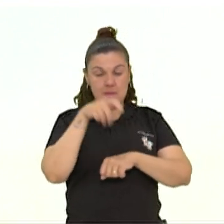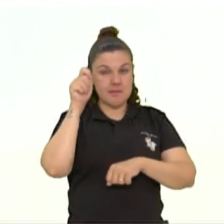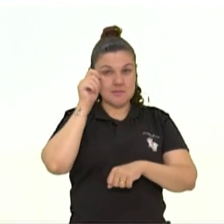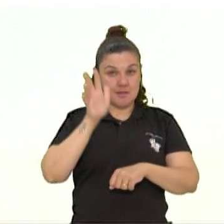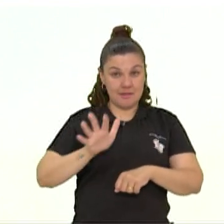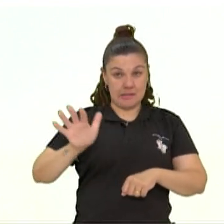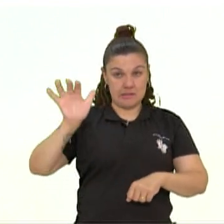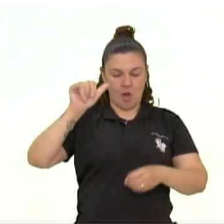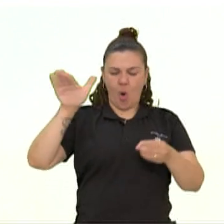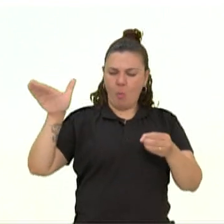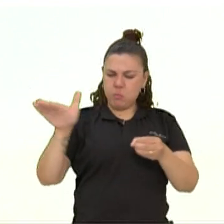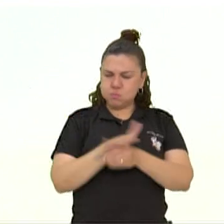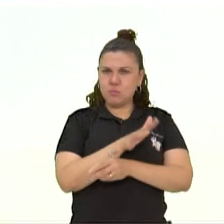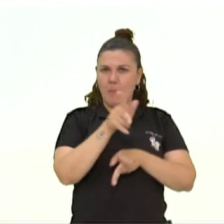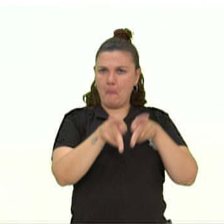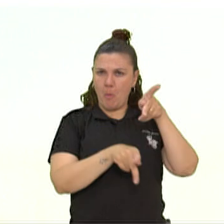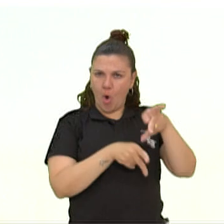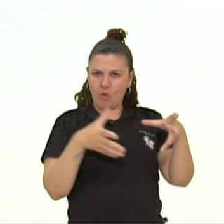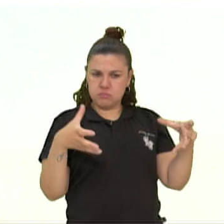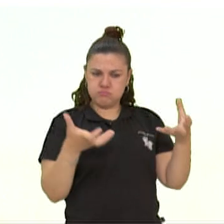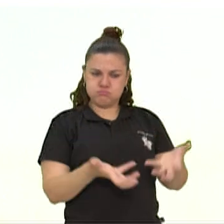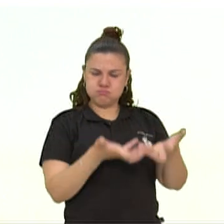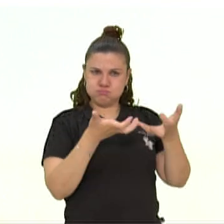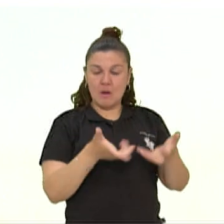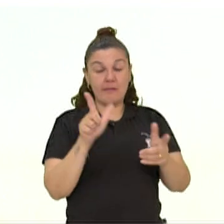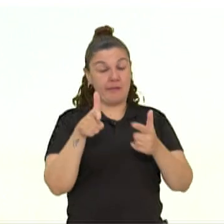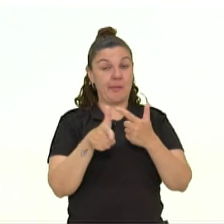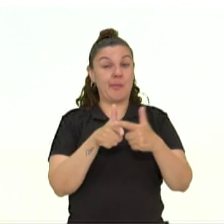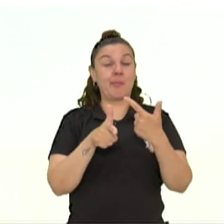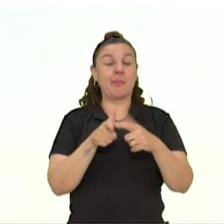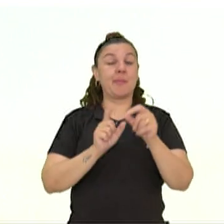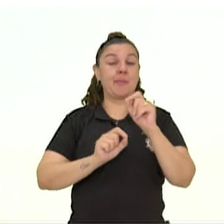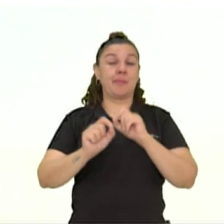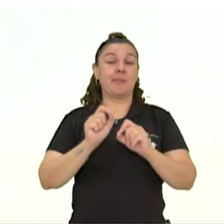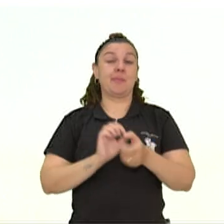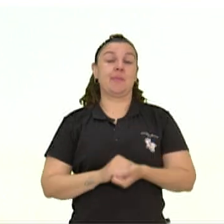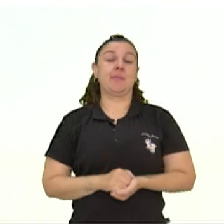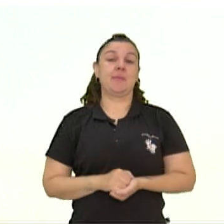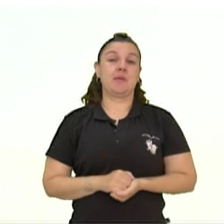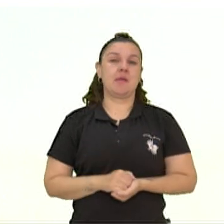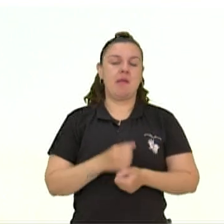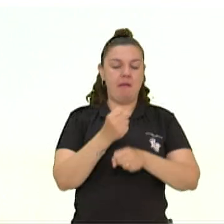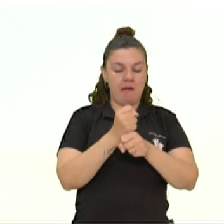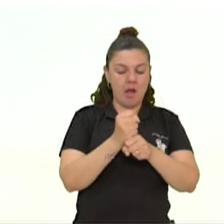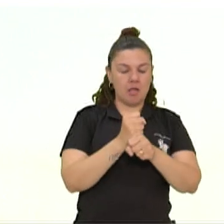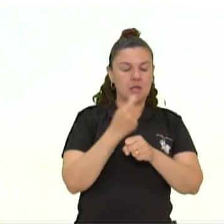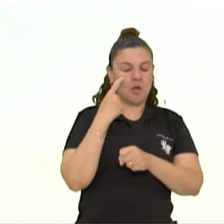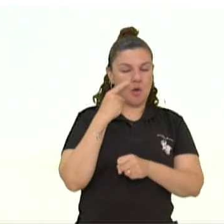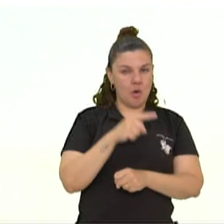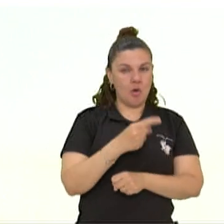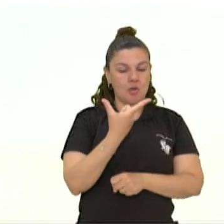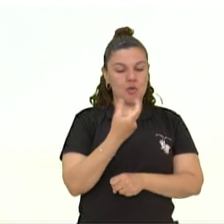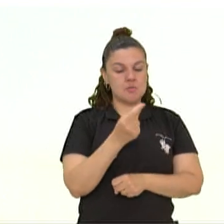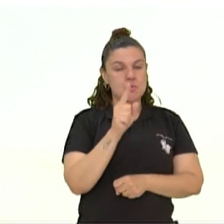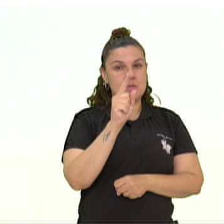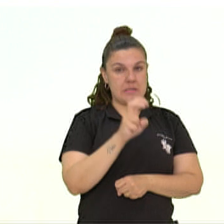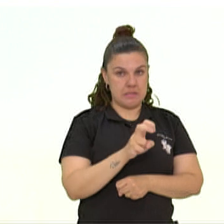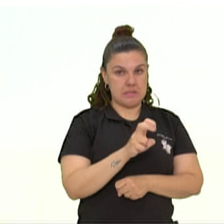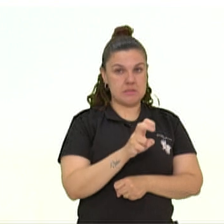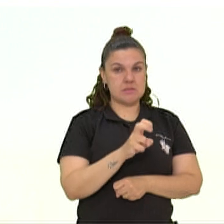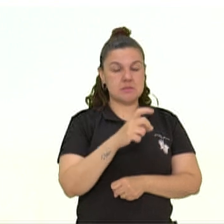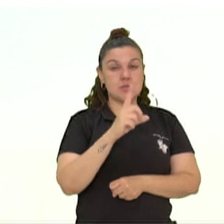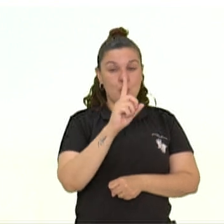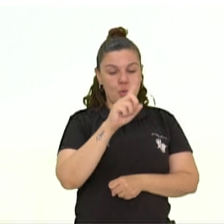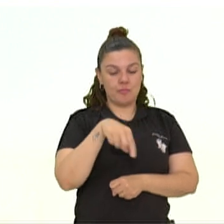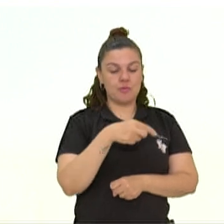mundo, elas também são complicadas aqui. Você tem, em 2015, vamos ver aqui, a China, com